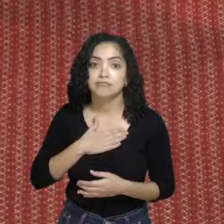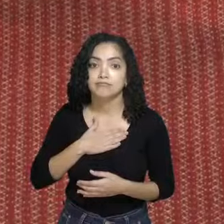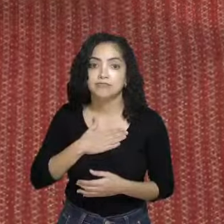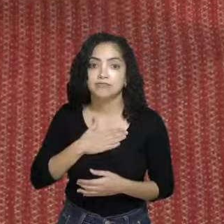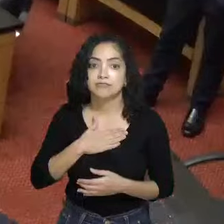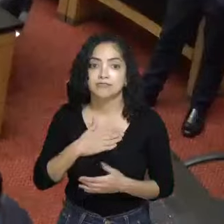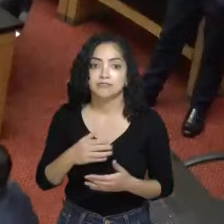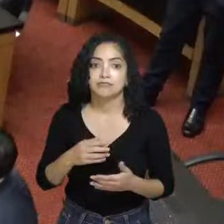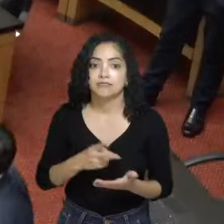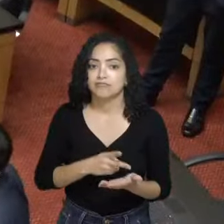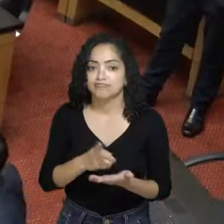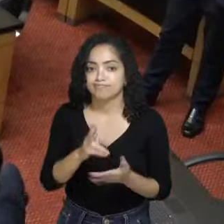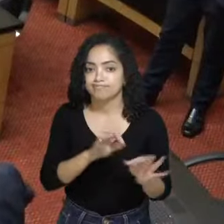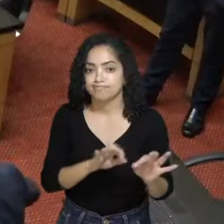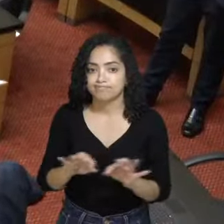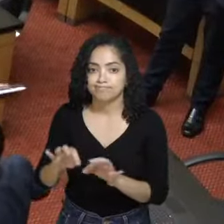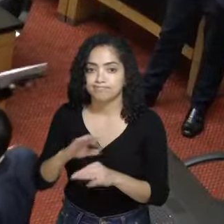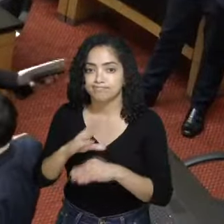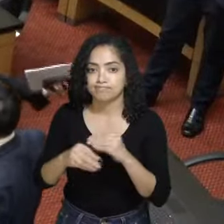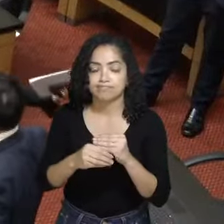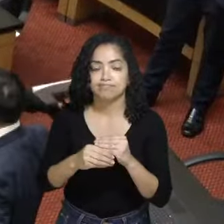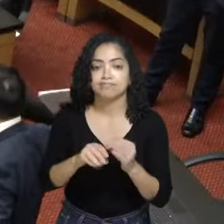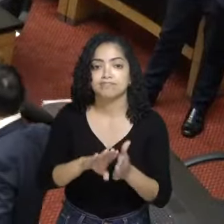direto, sem as emendas.